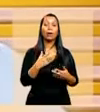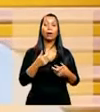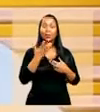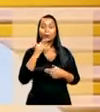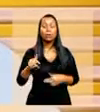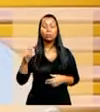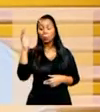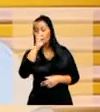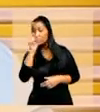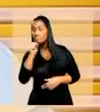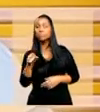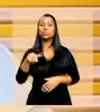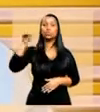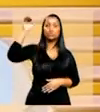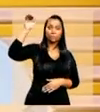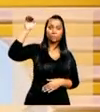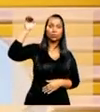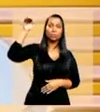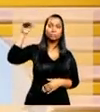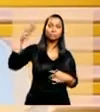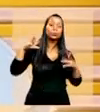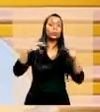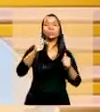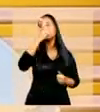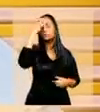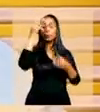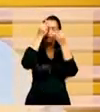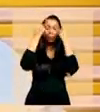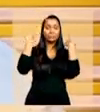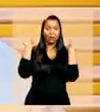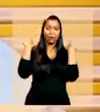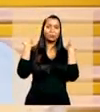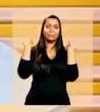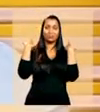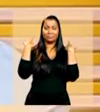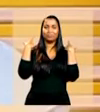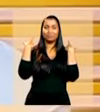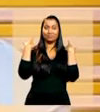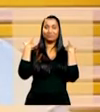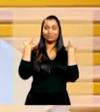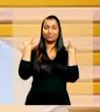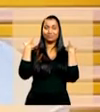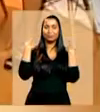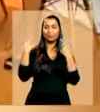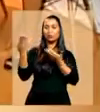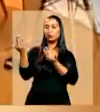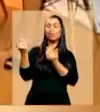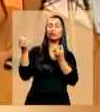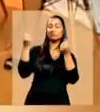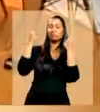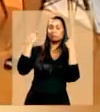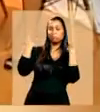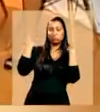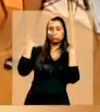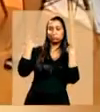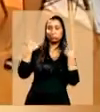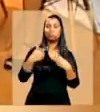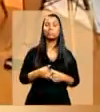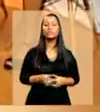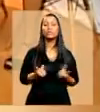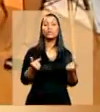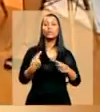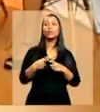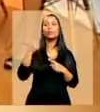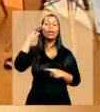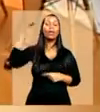criança aprende, aí chega na adolescência. Na adolescência todo mundo esquece, deixa pra lá. Deixa pra lá, essa parte, né, da criatividade, do lúdico,